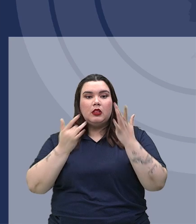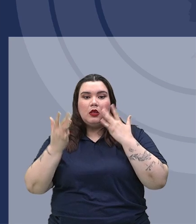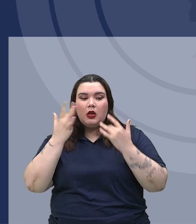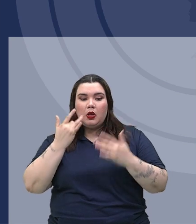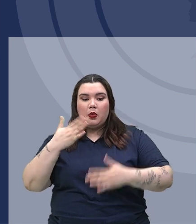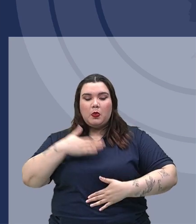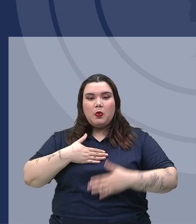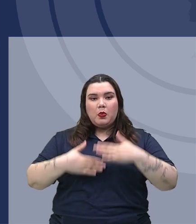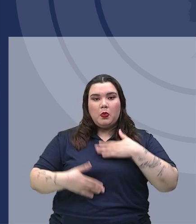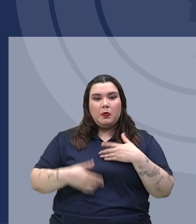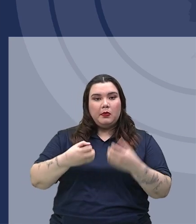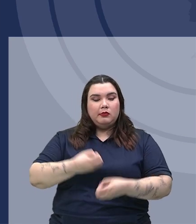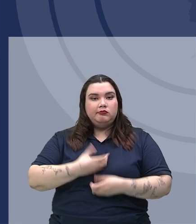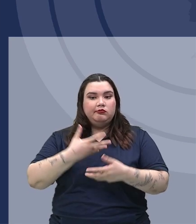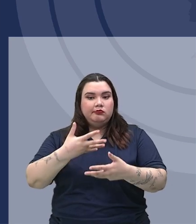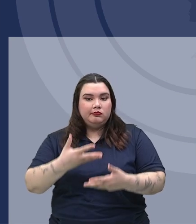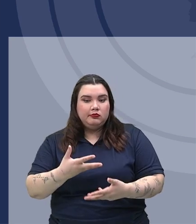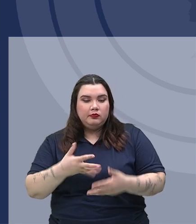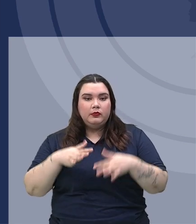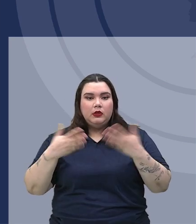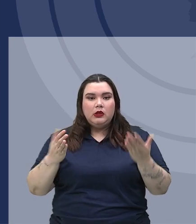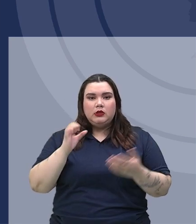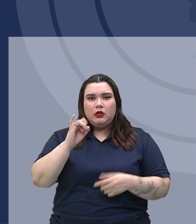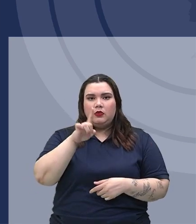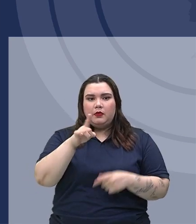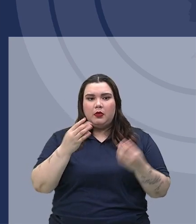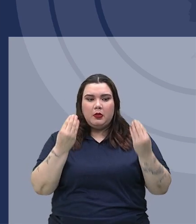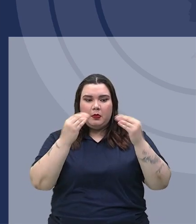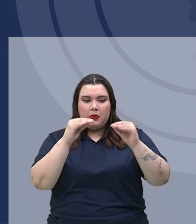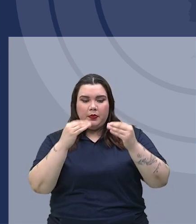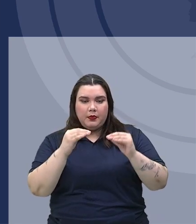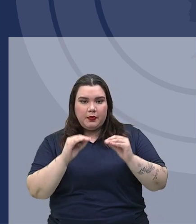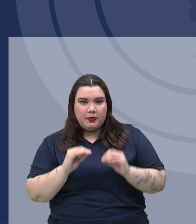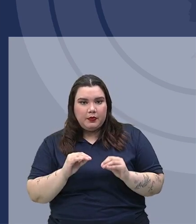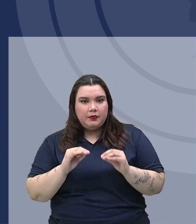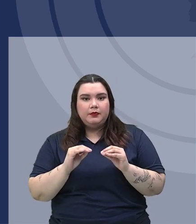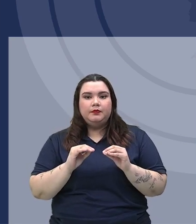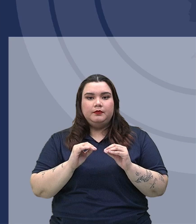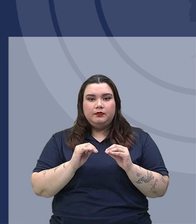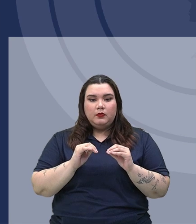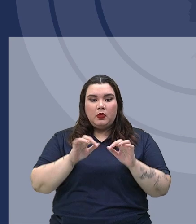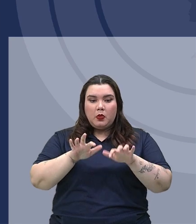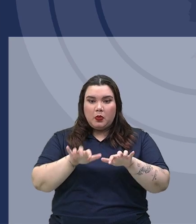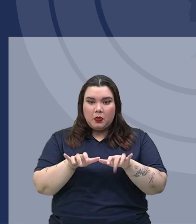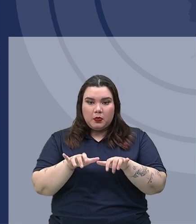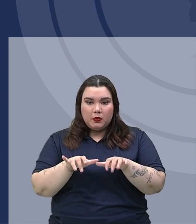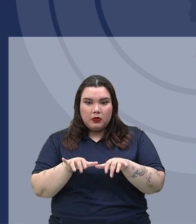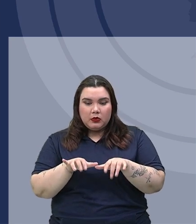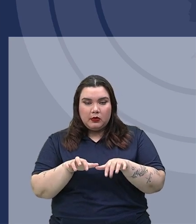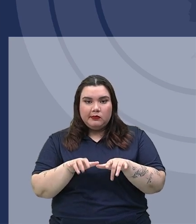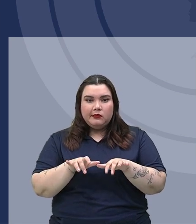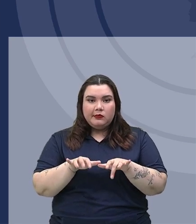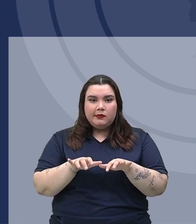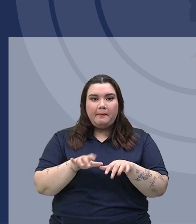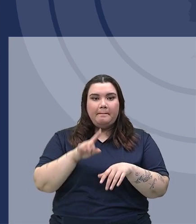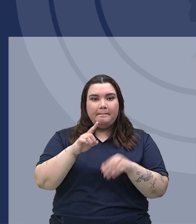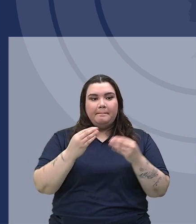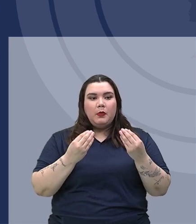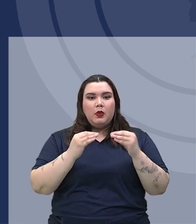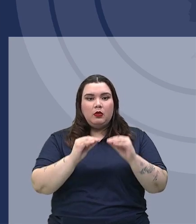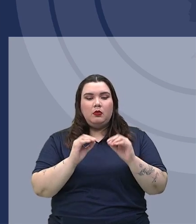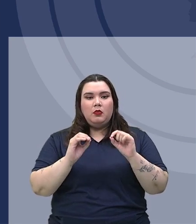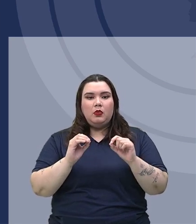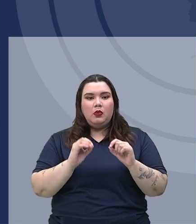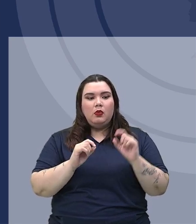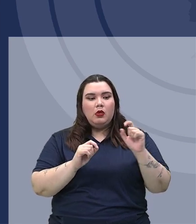Gente, se você estiver preenchendo de forma... no computador, né, digital, você vai poder dar